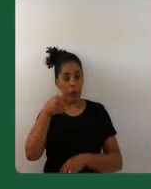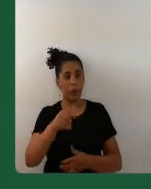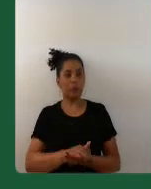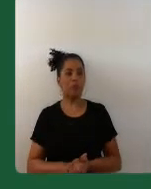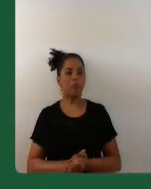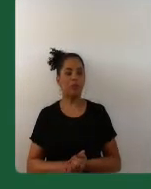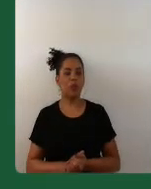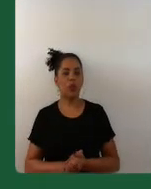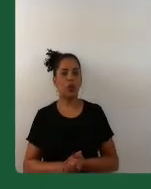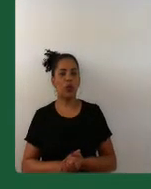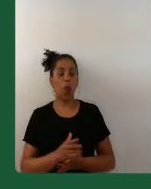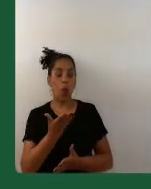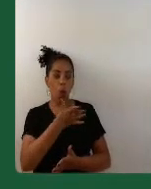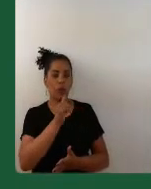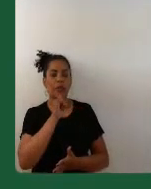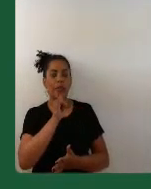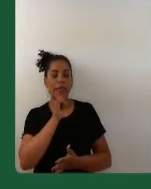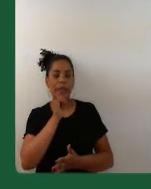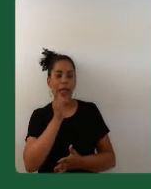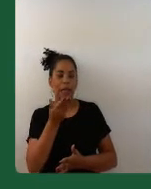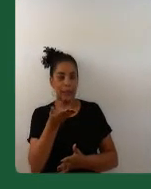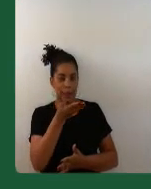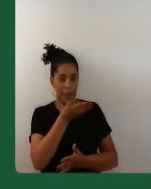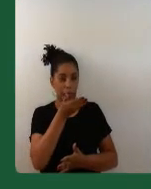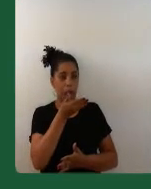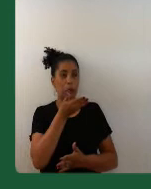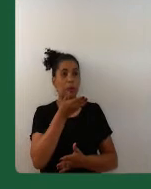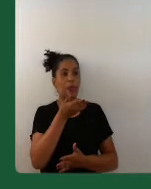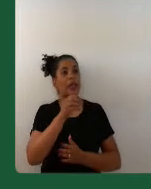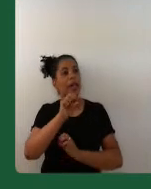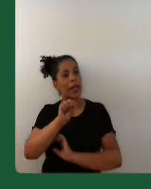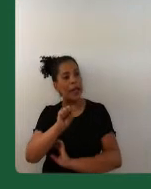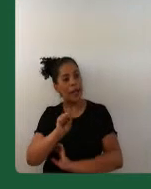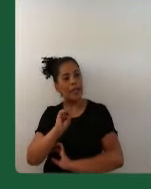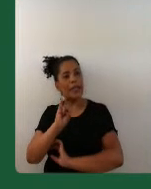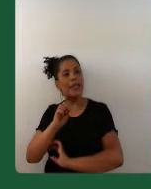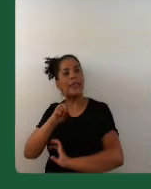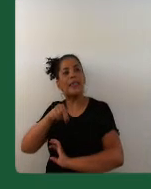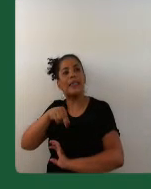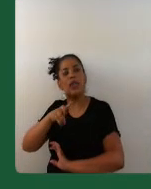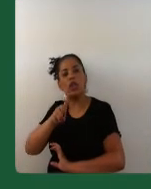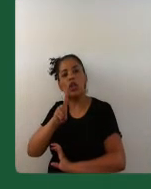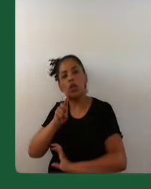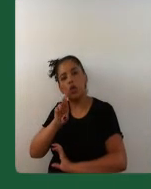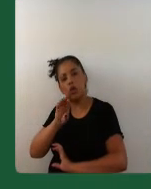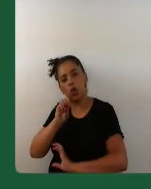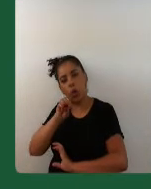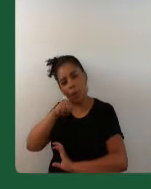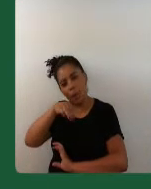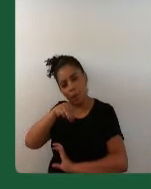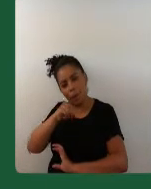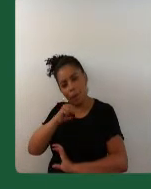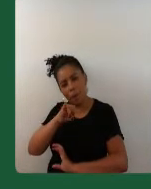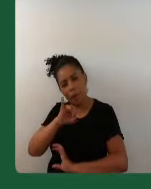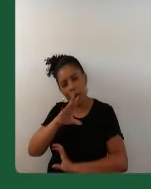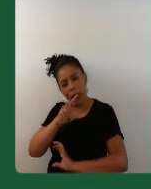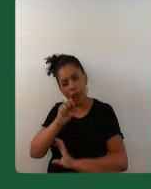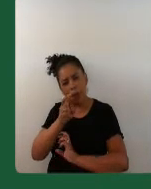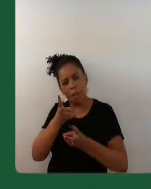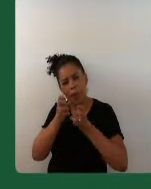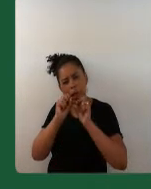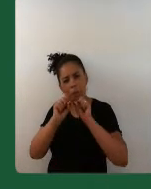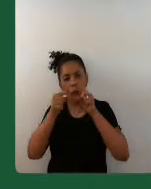outra síndrome, que é uma síndrome de Cruzon, também é possível notar os olhos saltados, né? Os